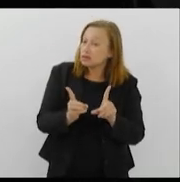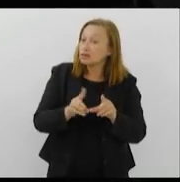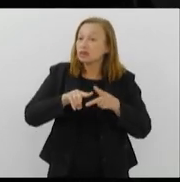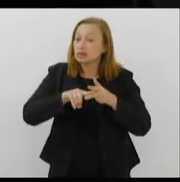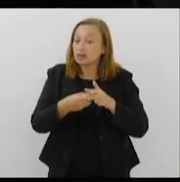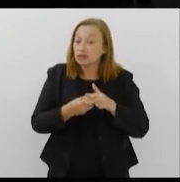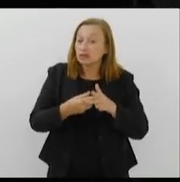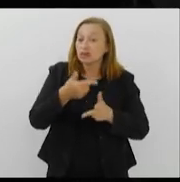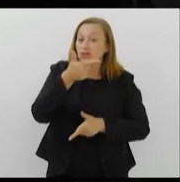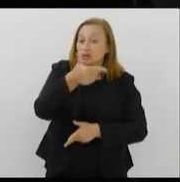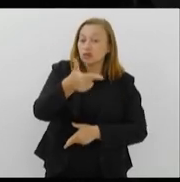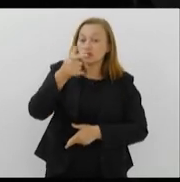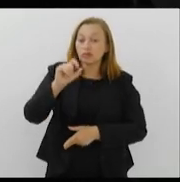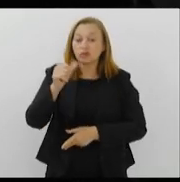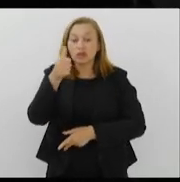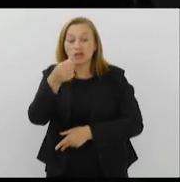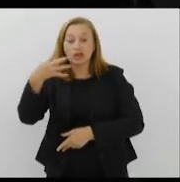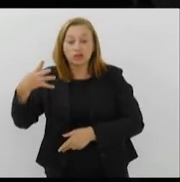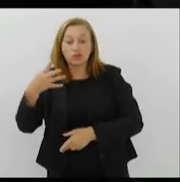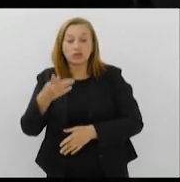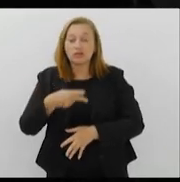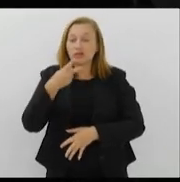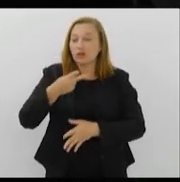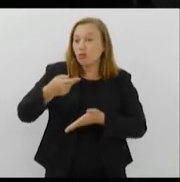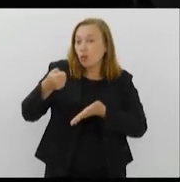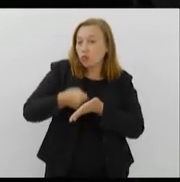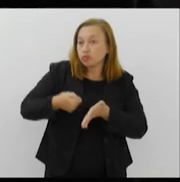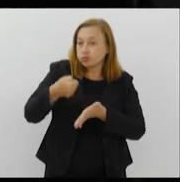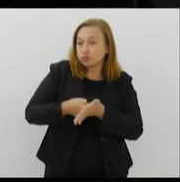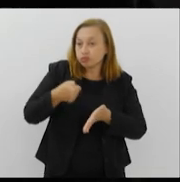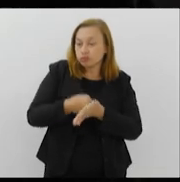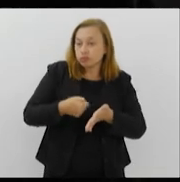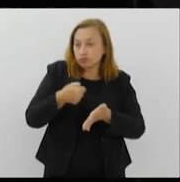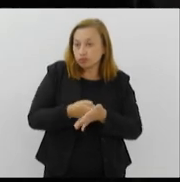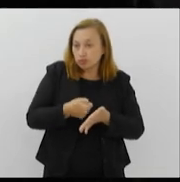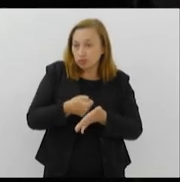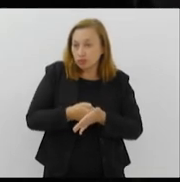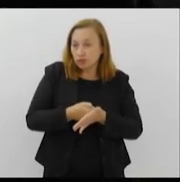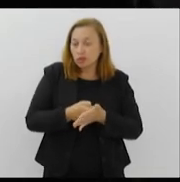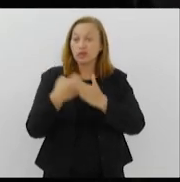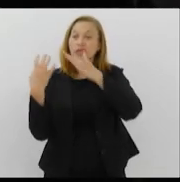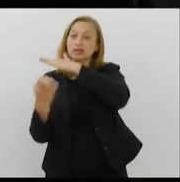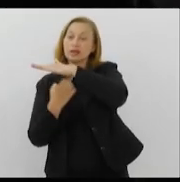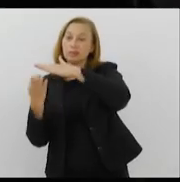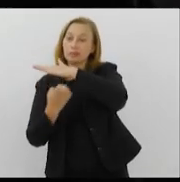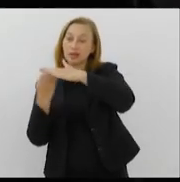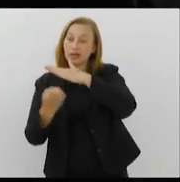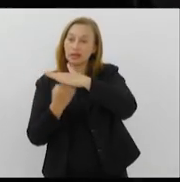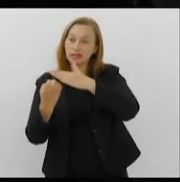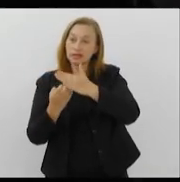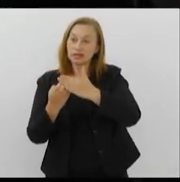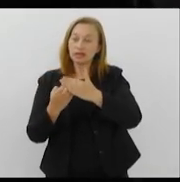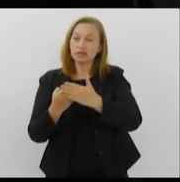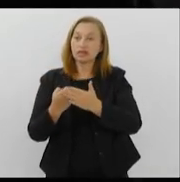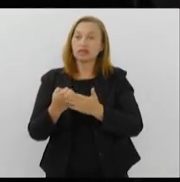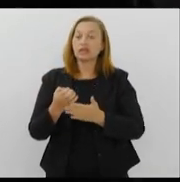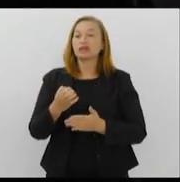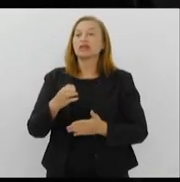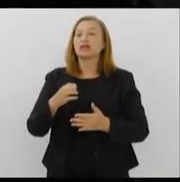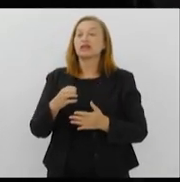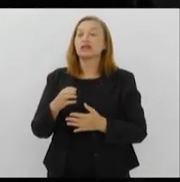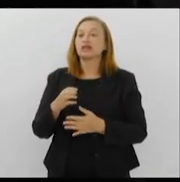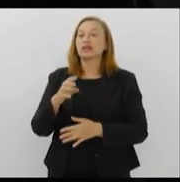em 2014, falando da obrigação das operadoras de telefonia celular na implementação